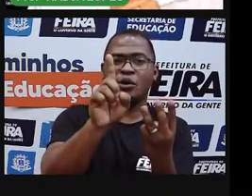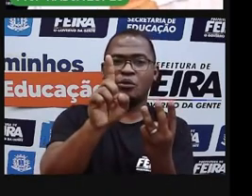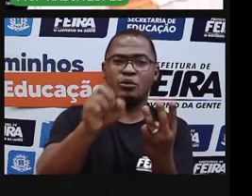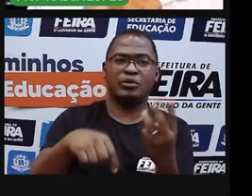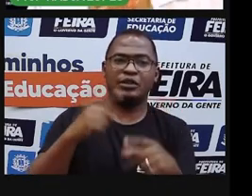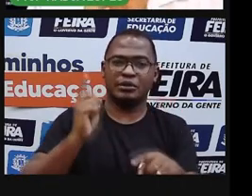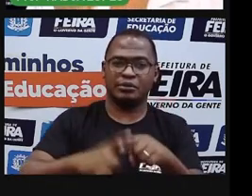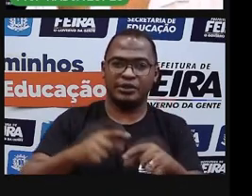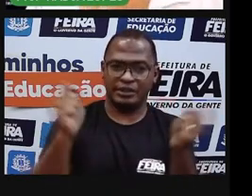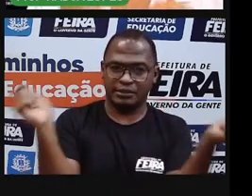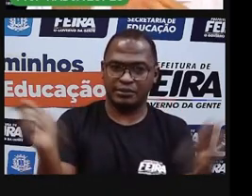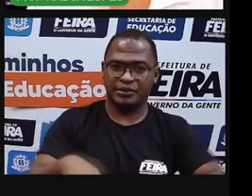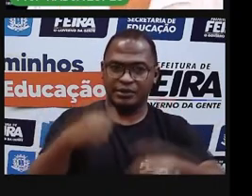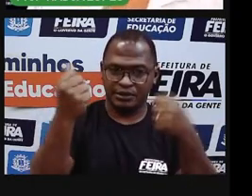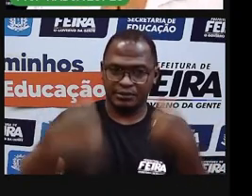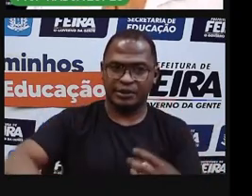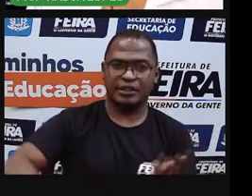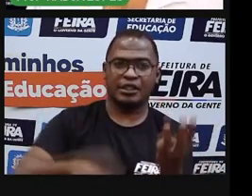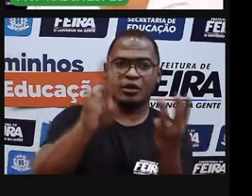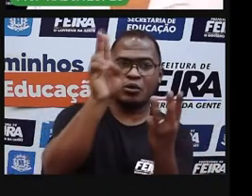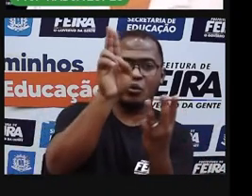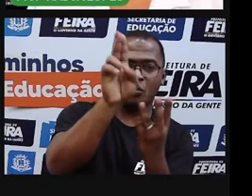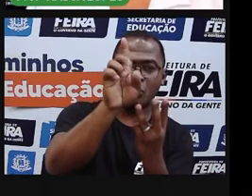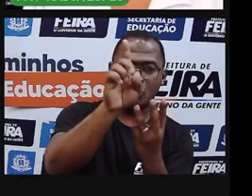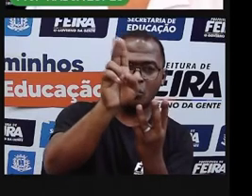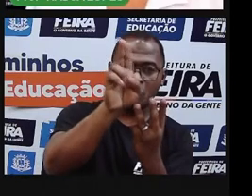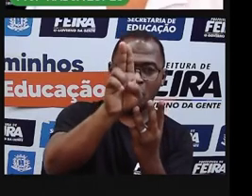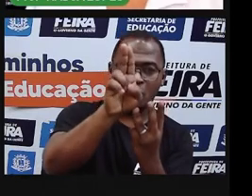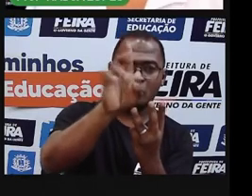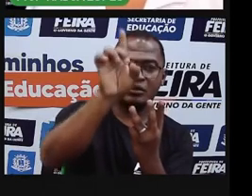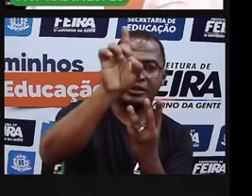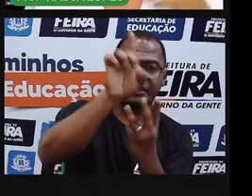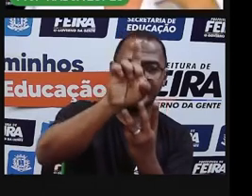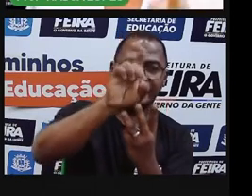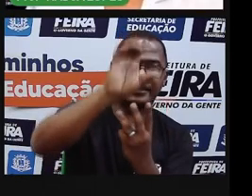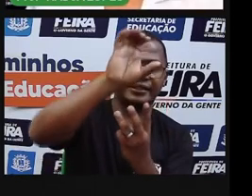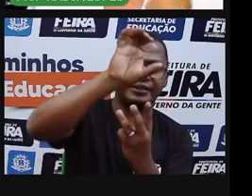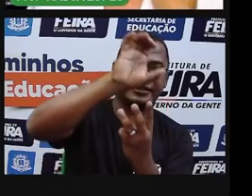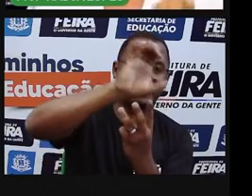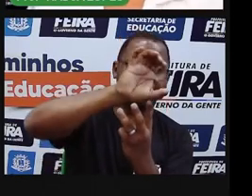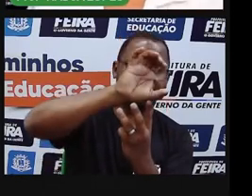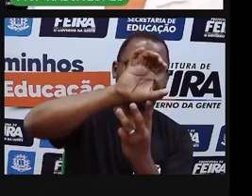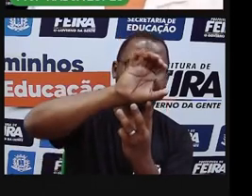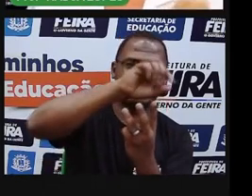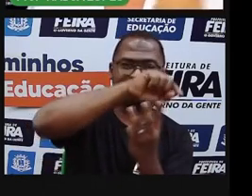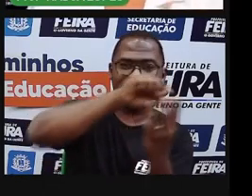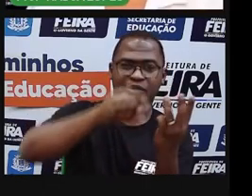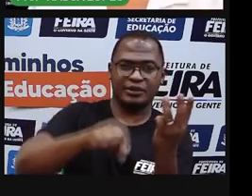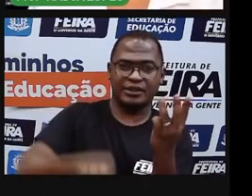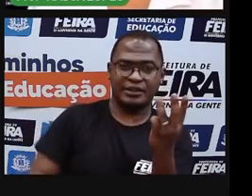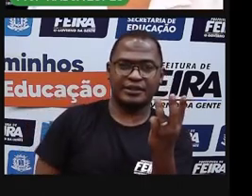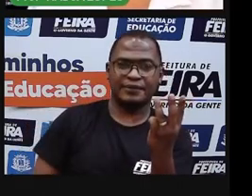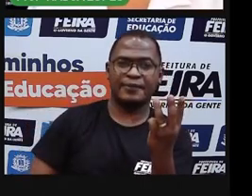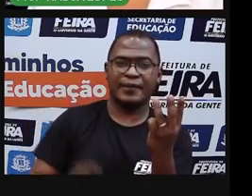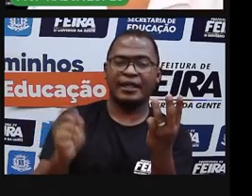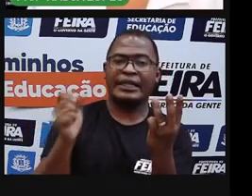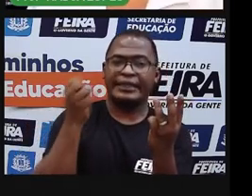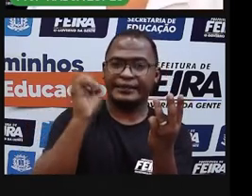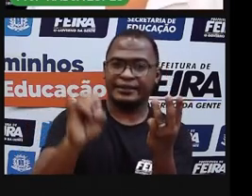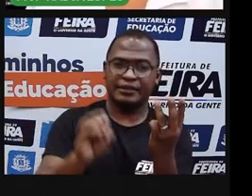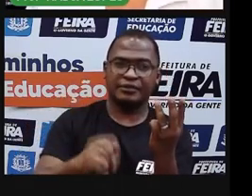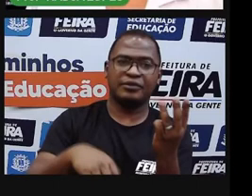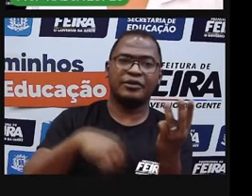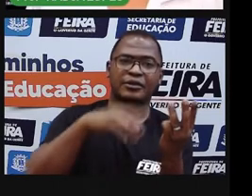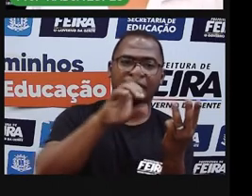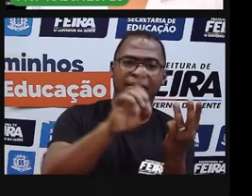as unidades a gente viu essas duas características do nosso sistema de numeração né eles repõem o mal e ele estivesse mal